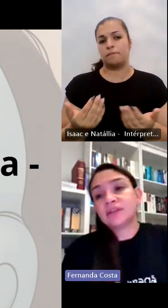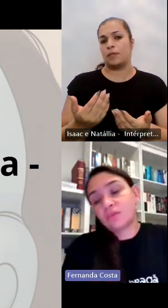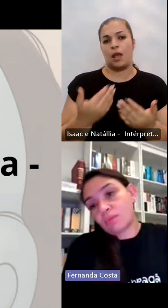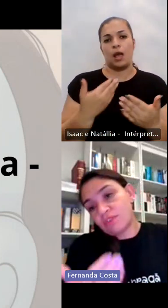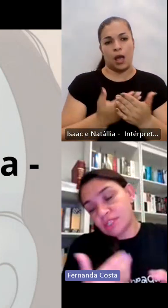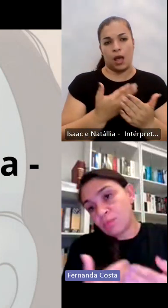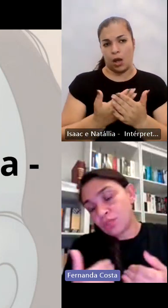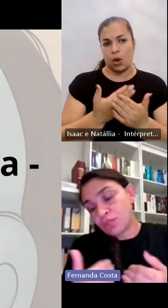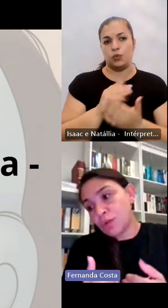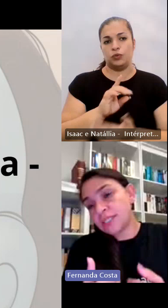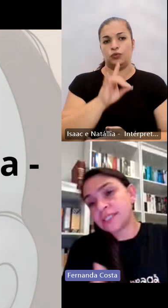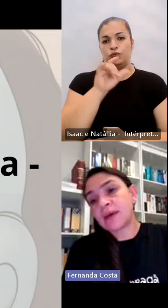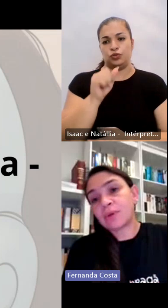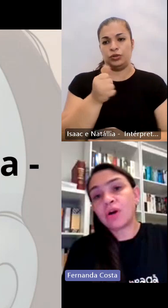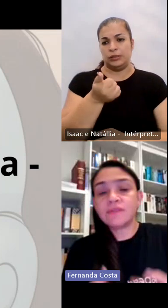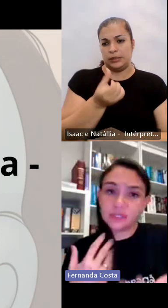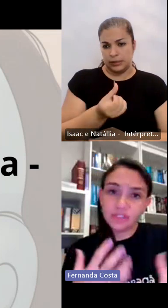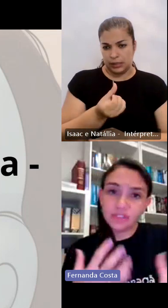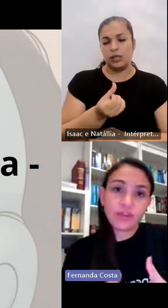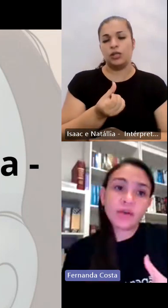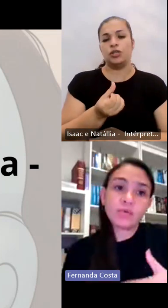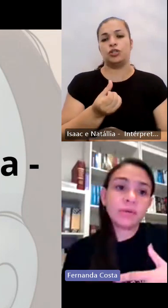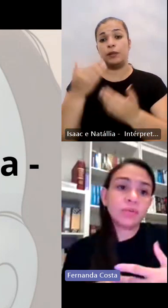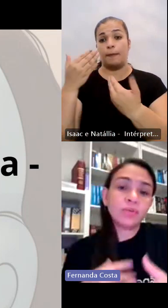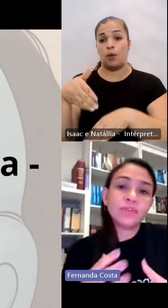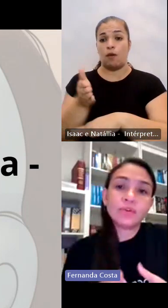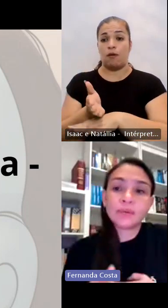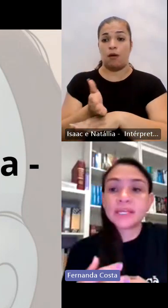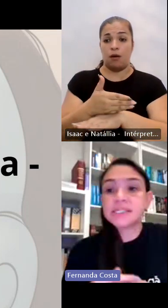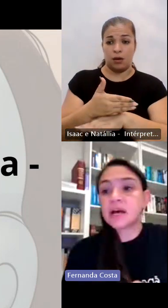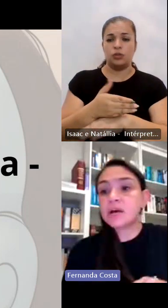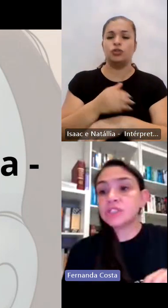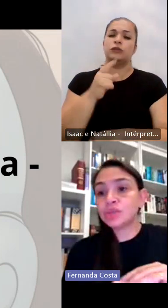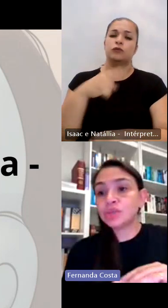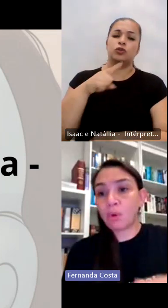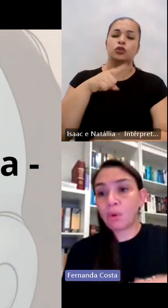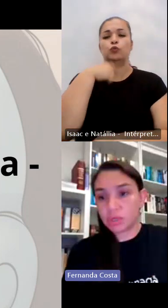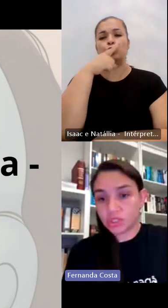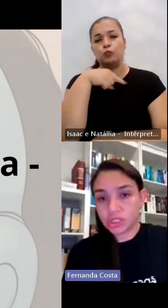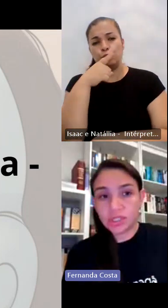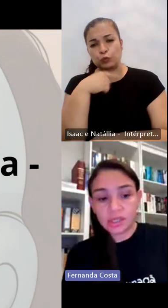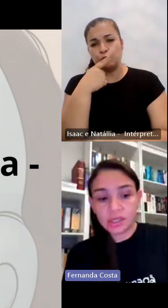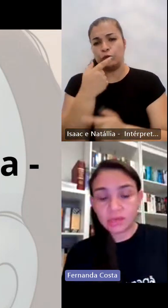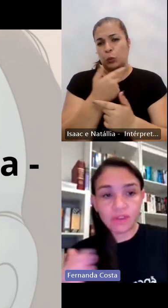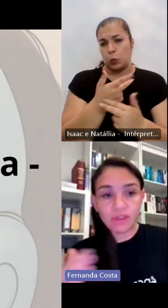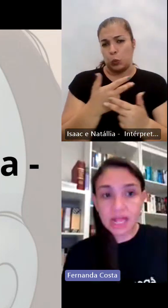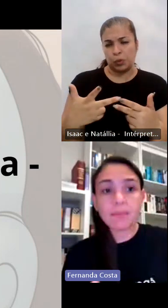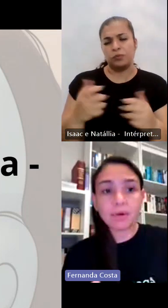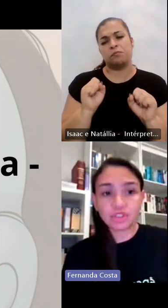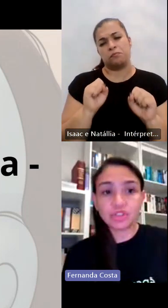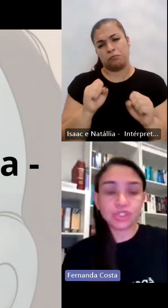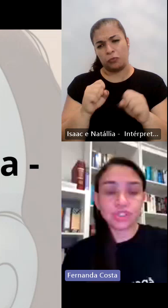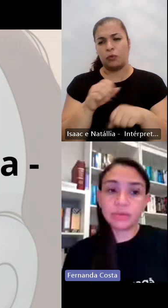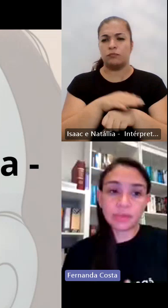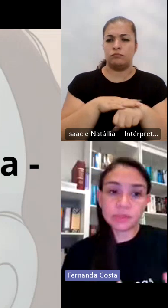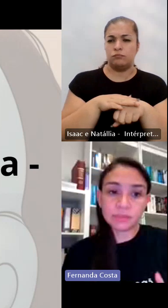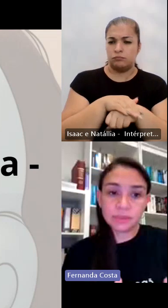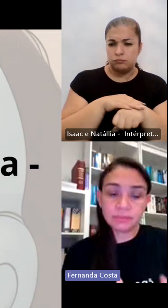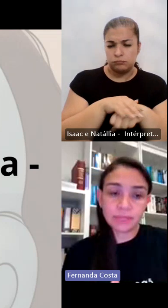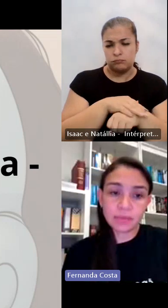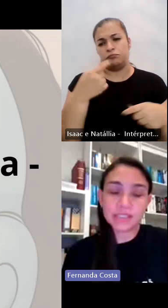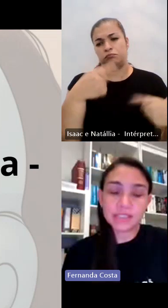16, né, como vai ser um pouquinho antes da prova, se vocês tiverem alguma dúvida, alguma questão, a gente pode conversar, pode discutir,